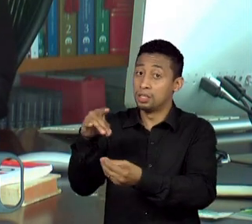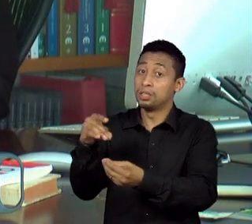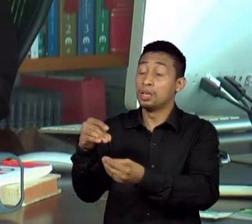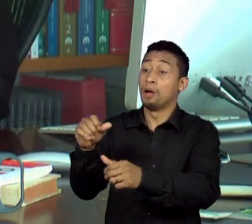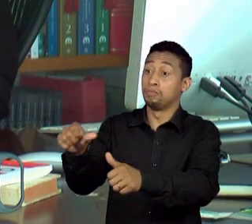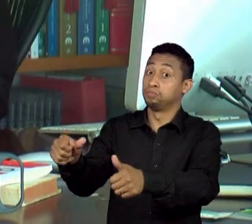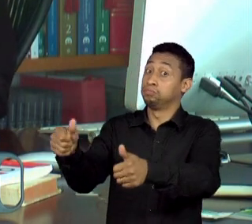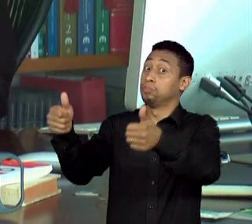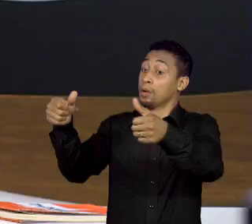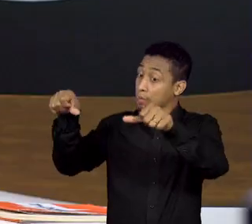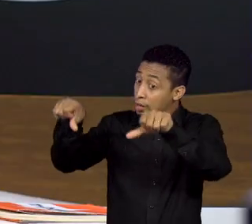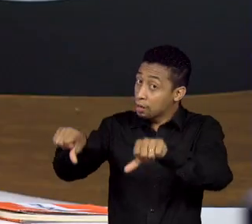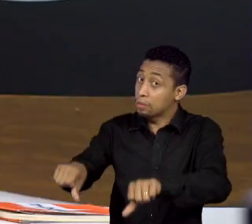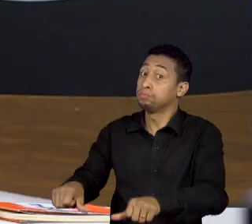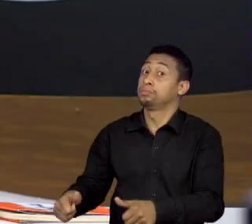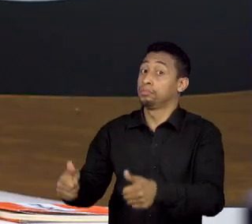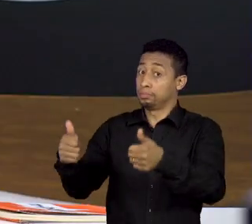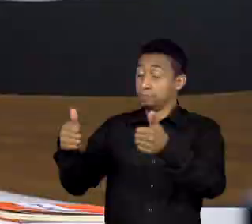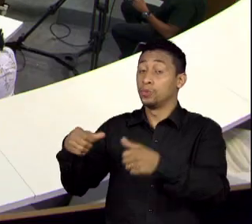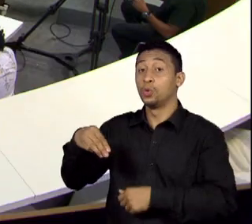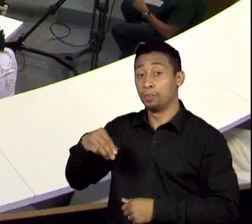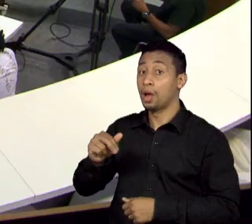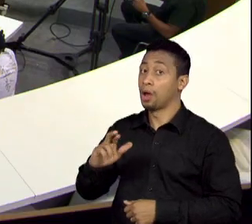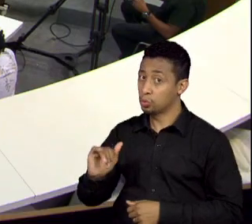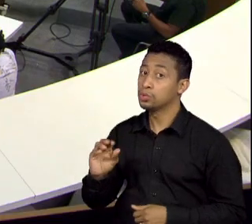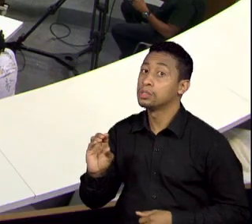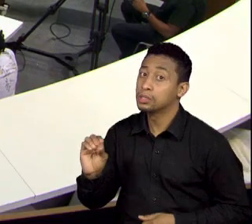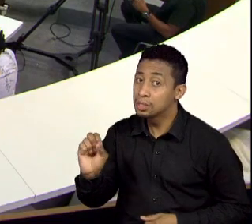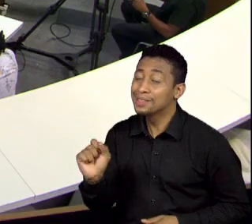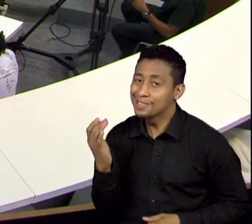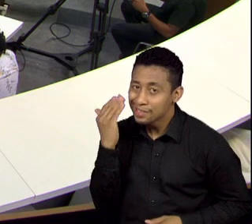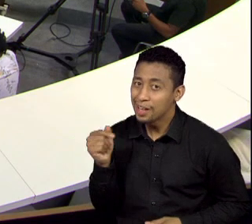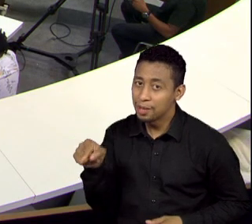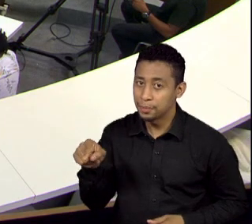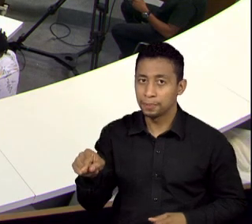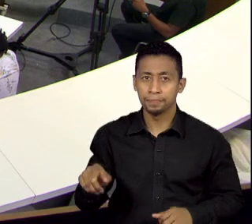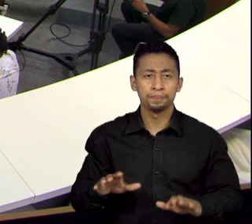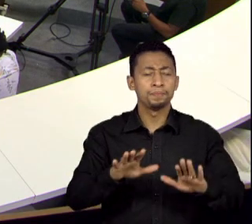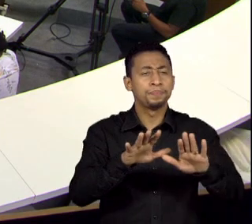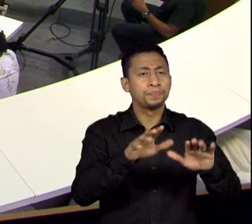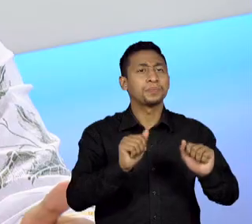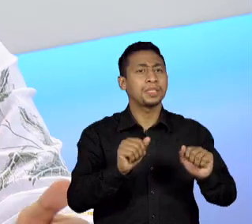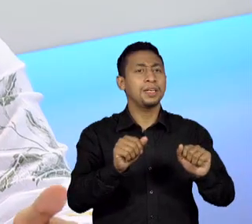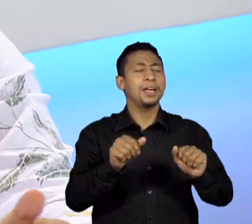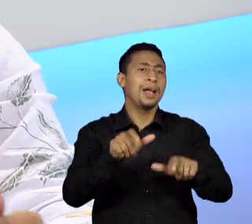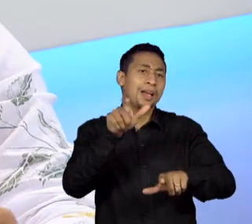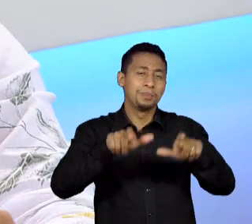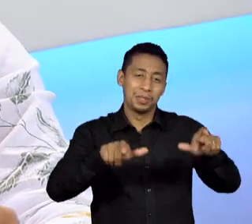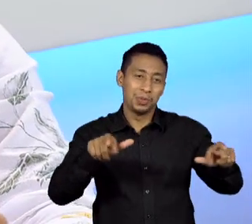que a Paula. Ale? Ô Jorge, era bem comum as pessoas falarem que fazer